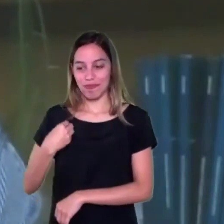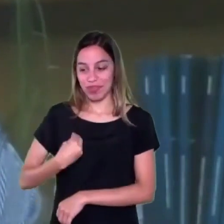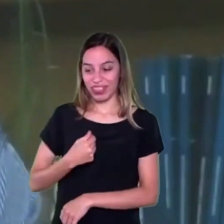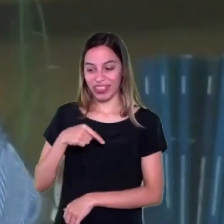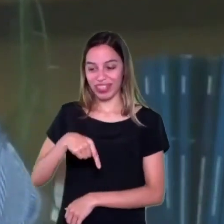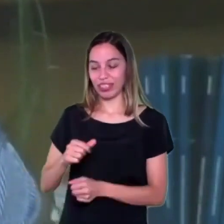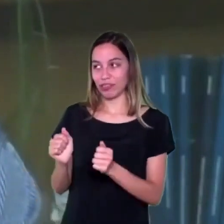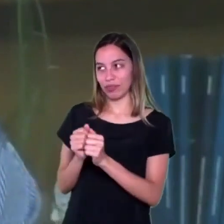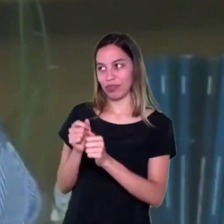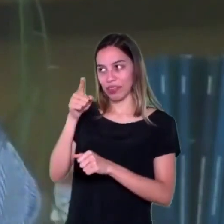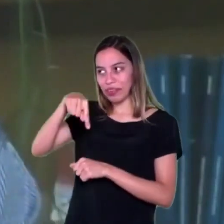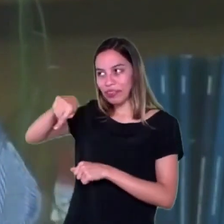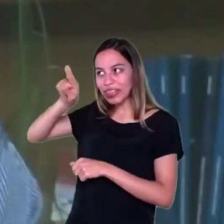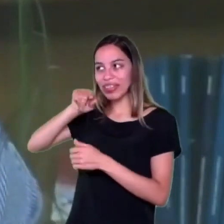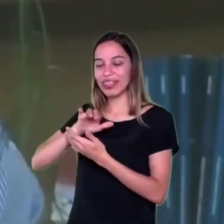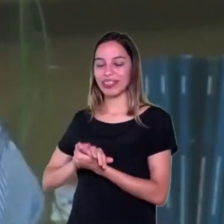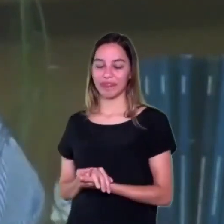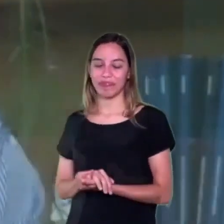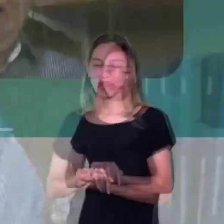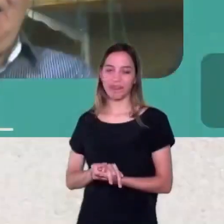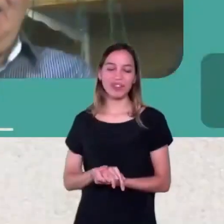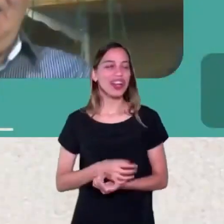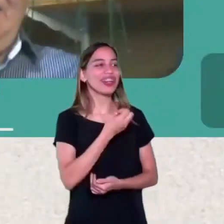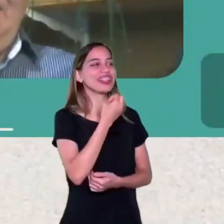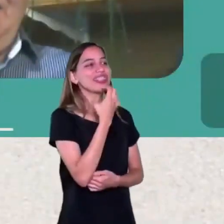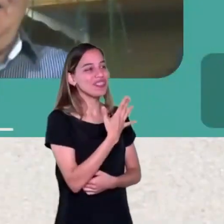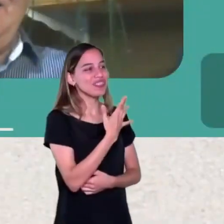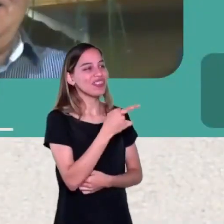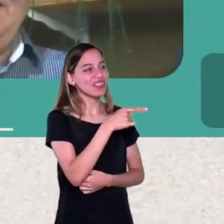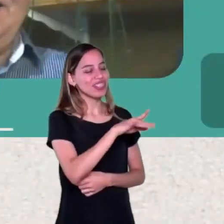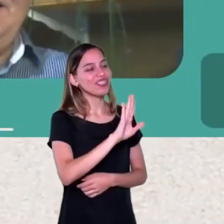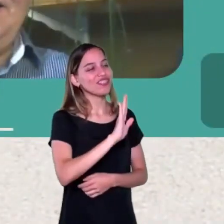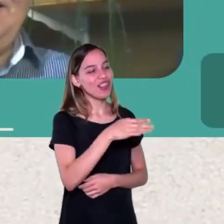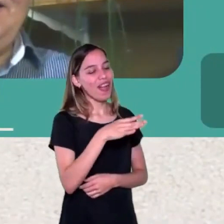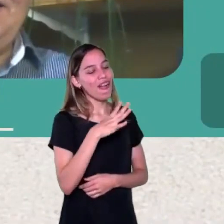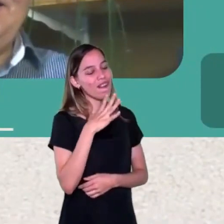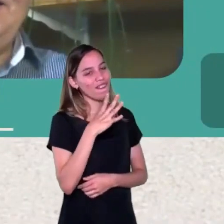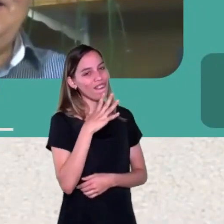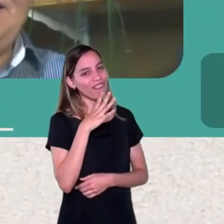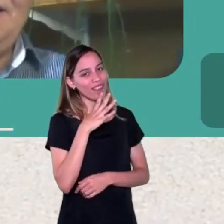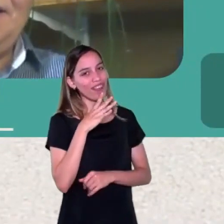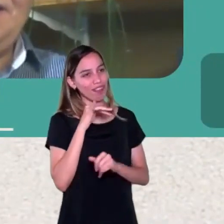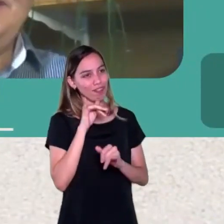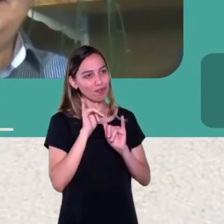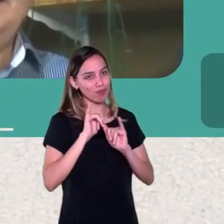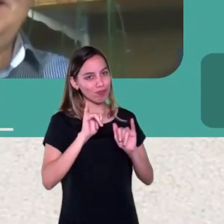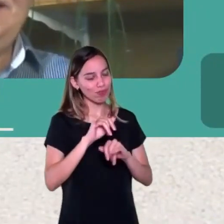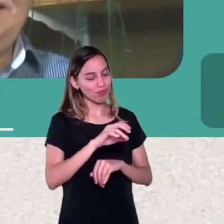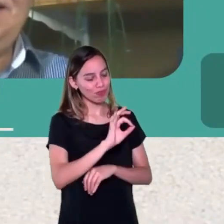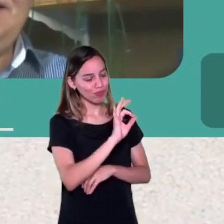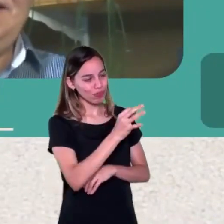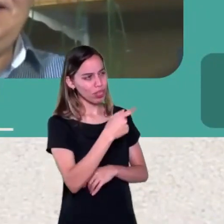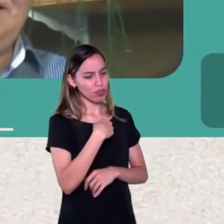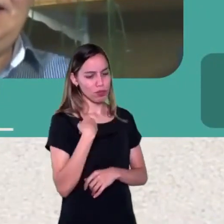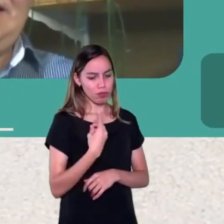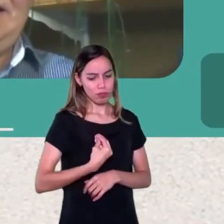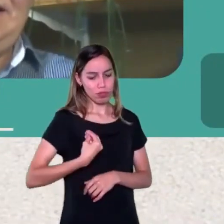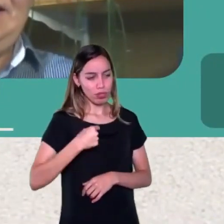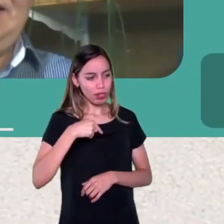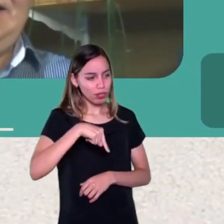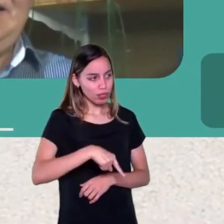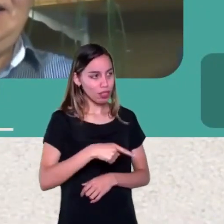livros. Ai, que bom, você já conhece que o papo aqui é solto, a gente está aqui para te ouvir, saber da sua história